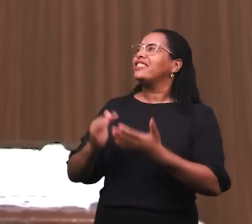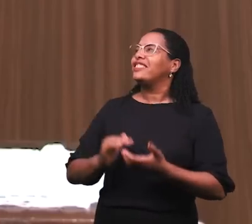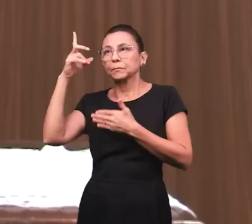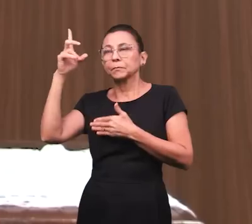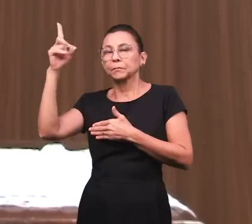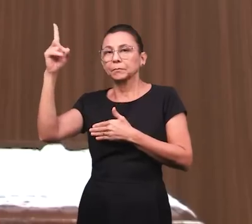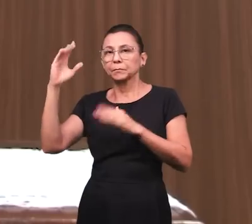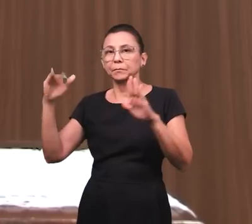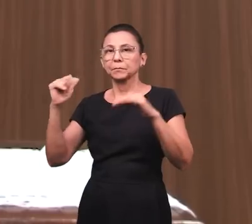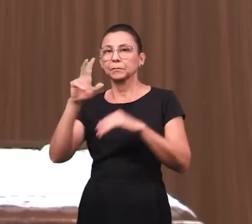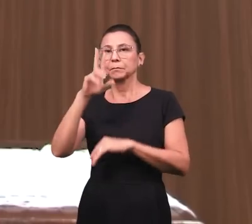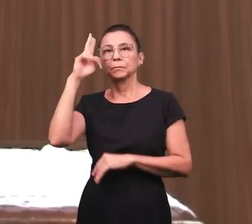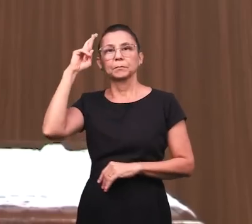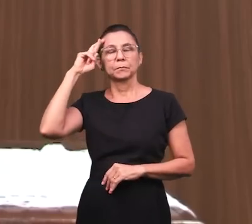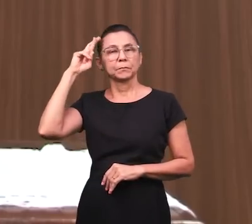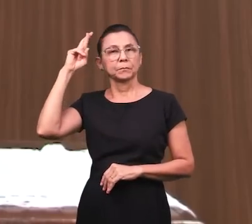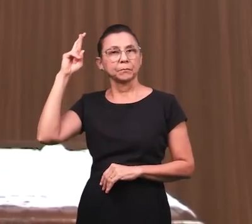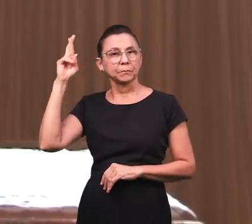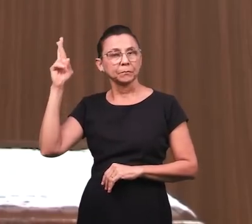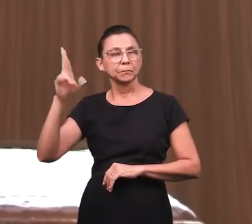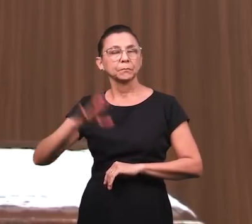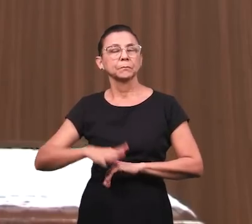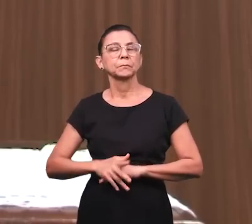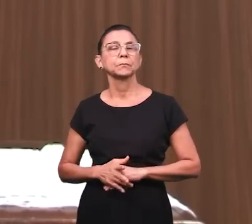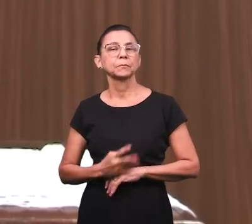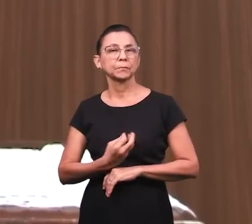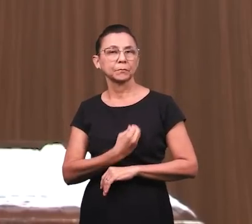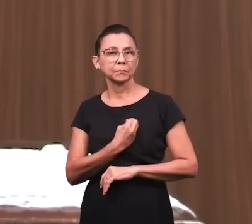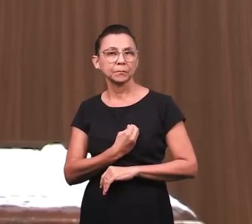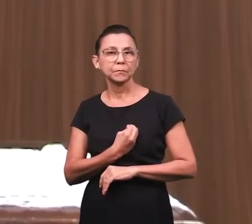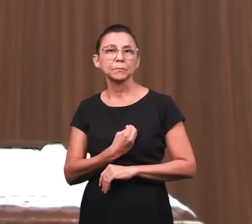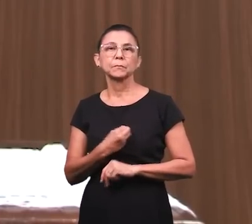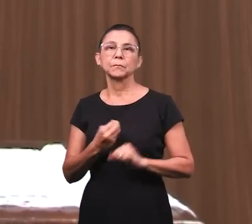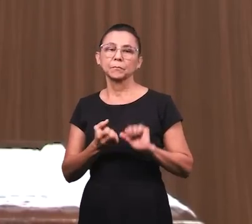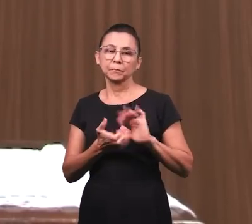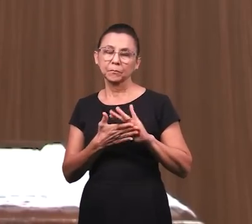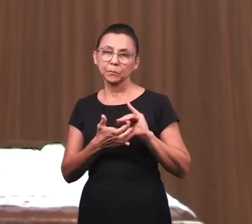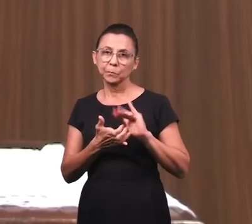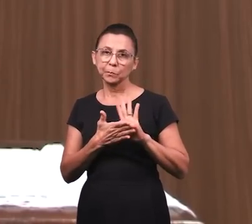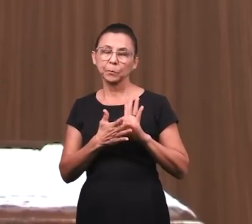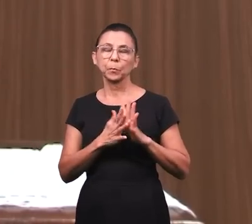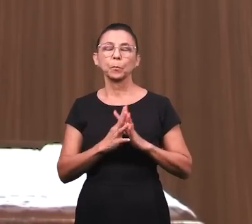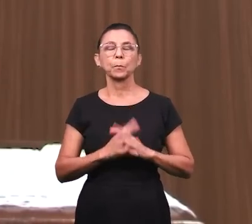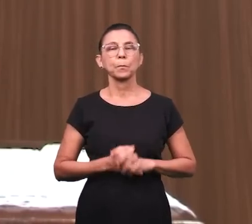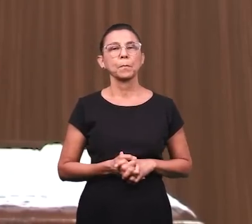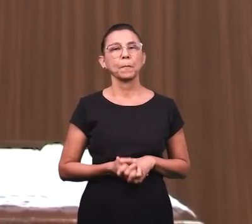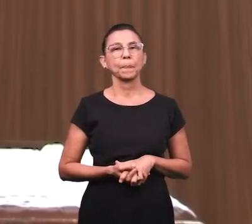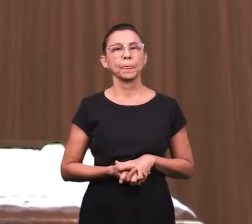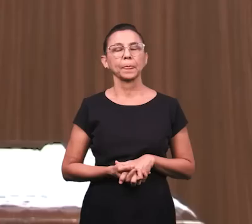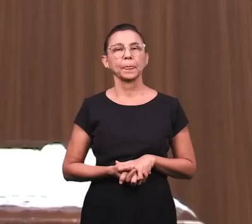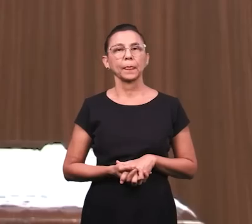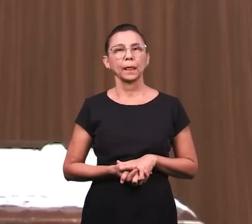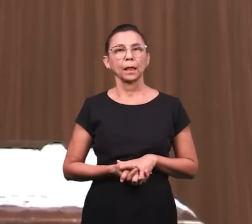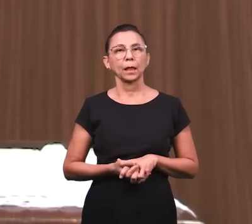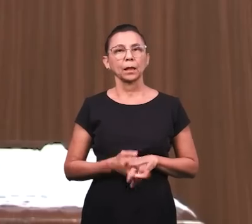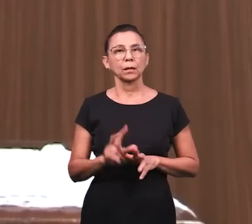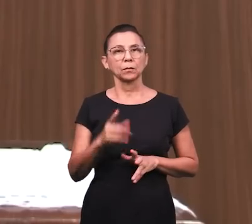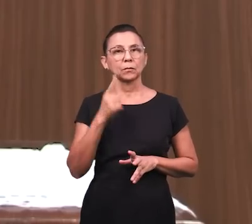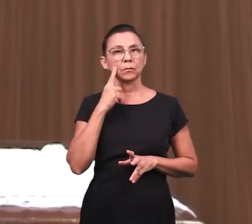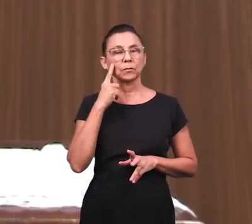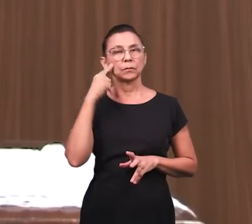Graças a Deus. Bendito seja o nome do Senhor. O Senhor habita no meio dos louvores. Nós vamos ouvir mais